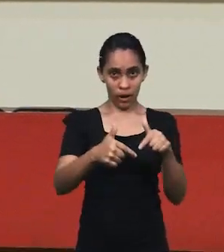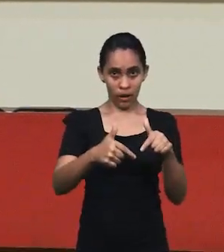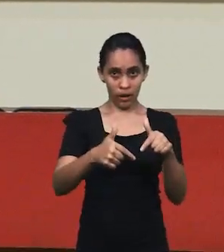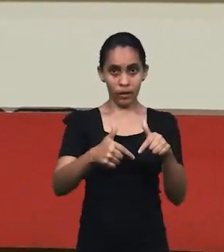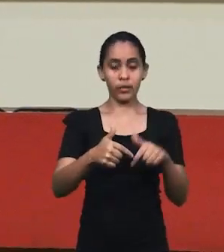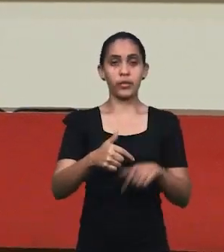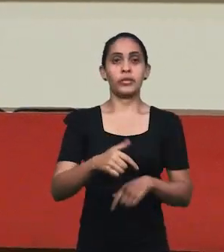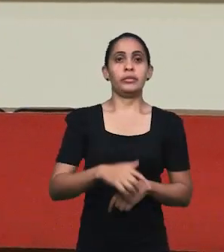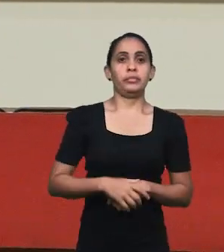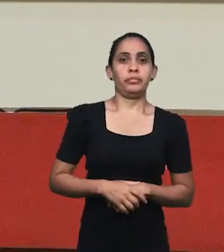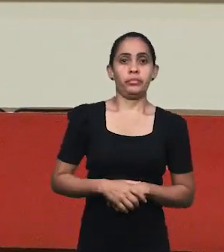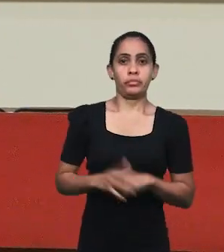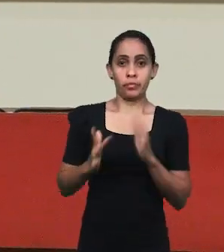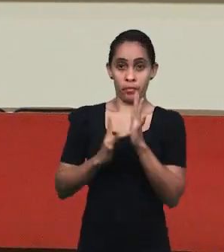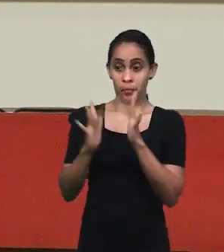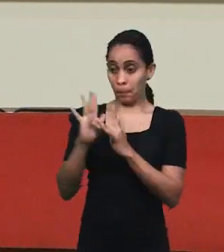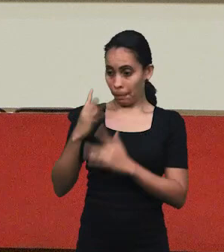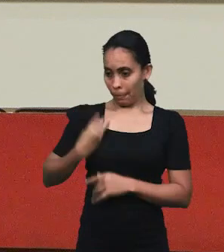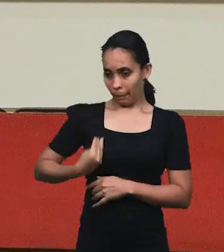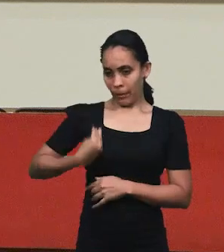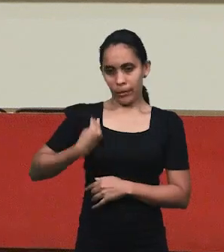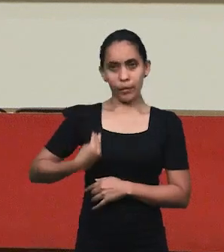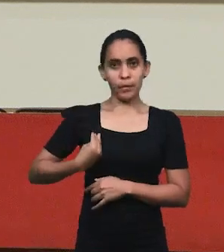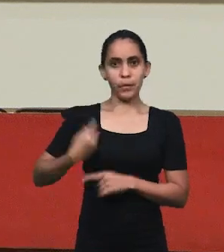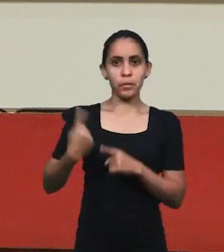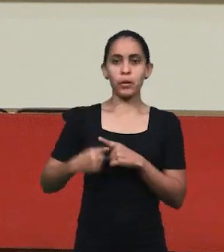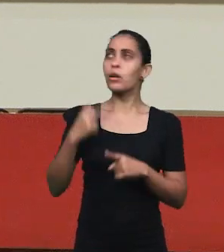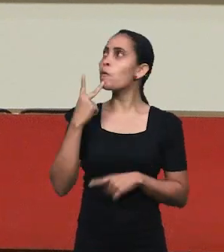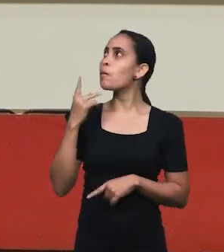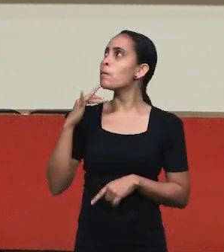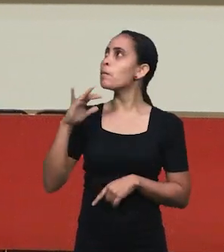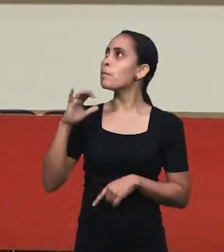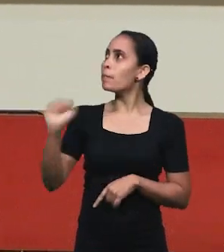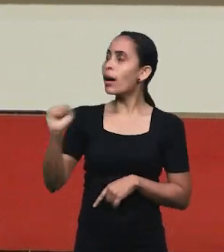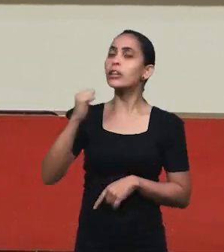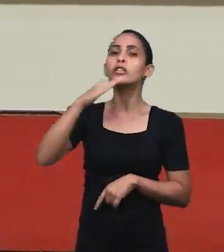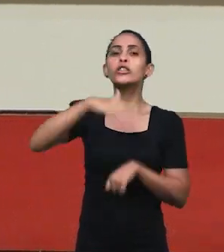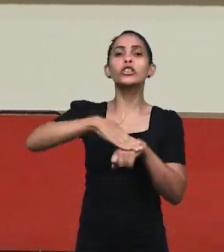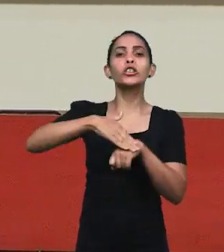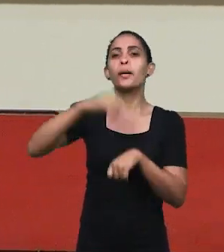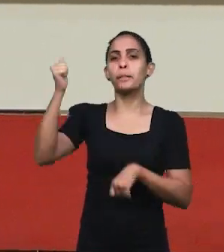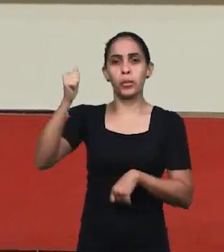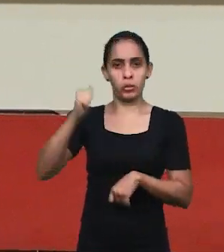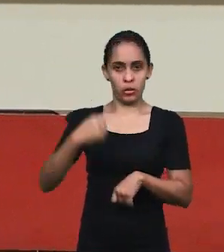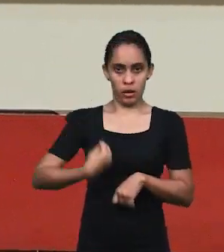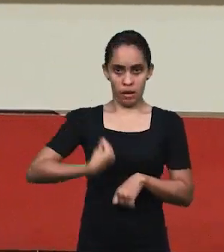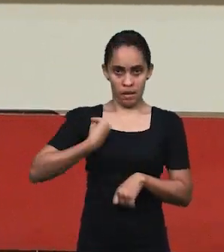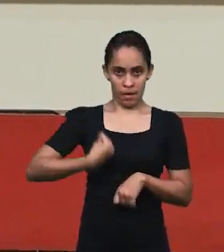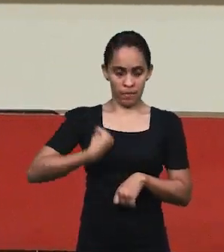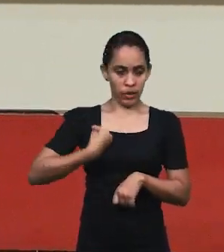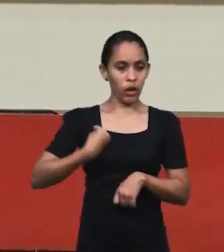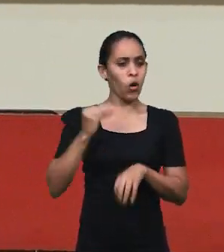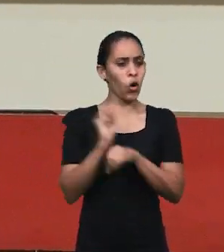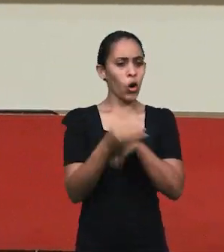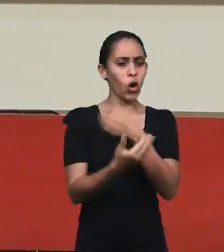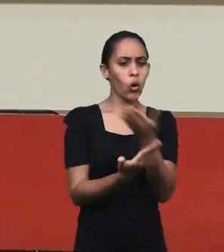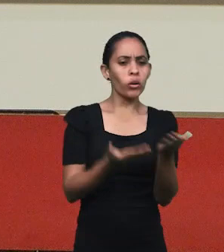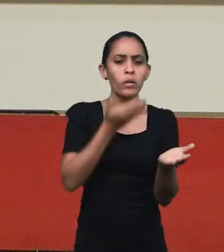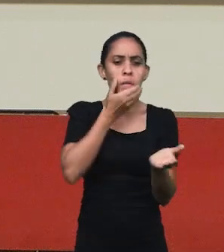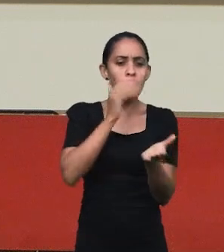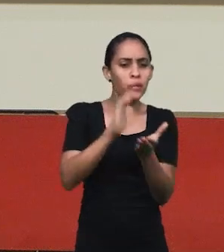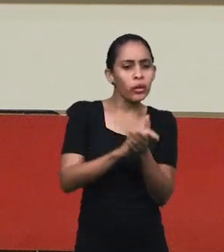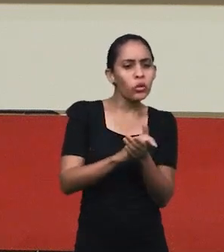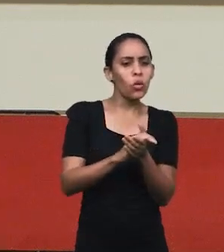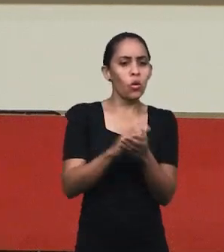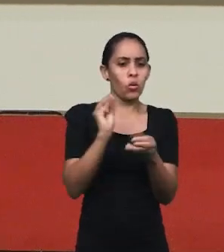o seu filho, ele vive. Porque o pai o chamou da morte para a vida, e você fala, Senhor, guarda meu